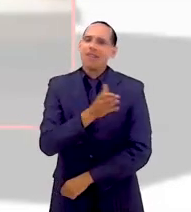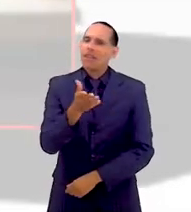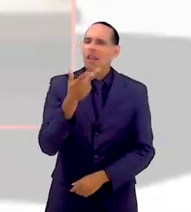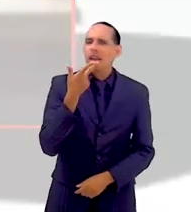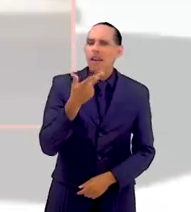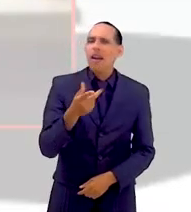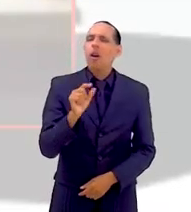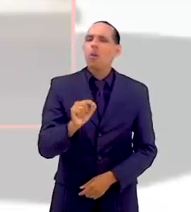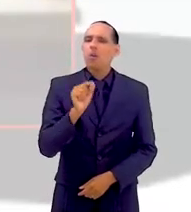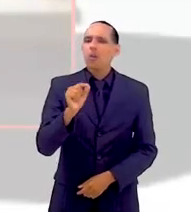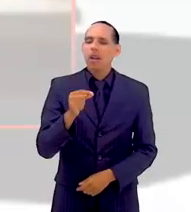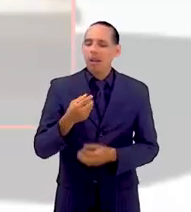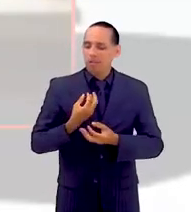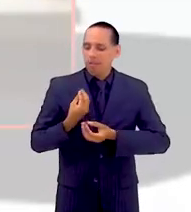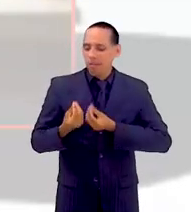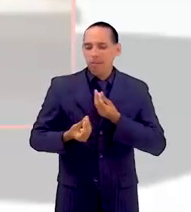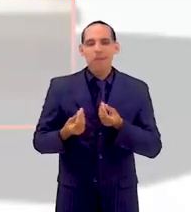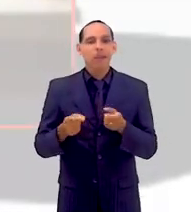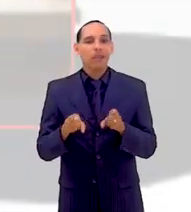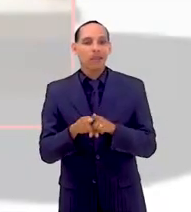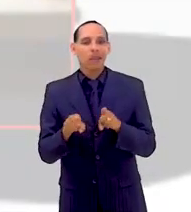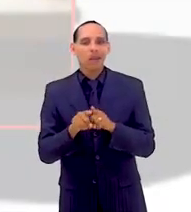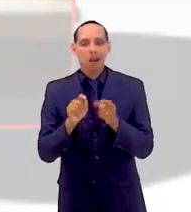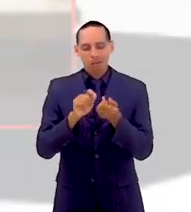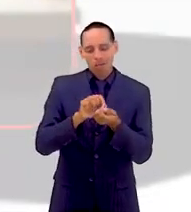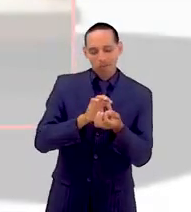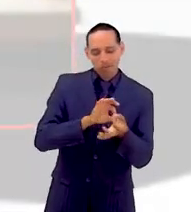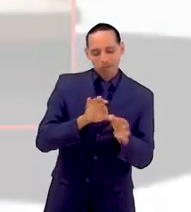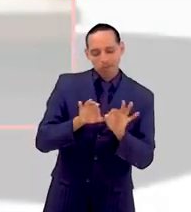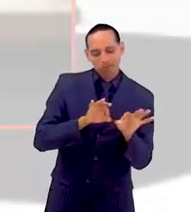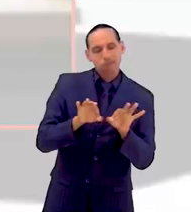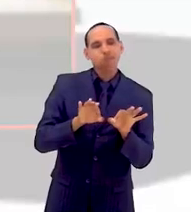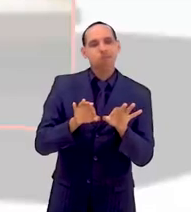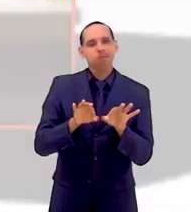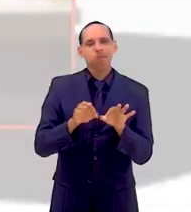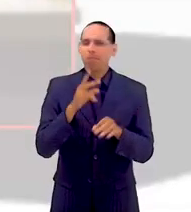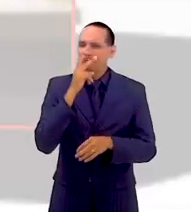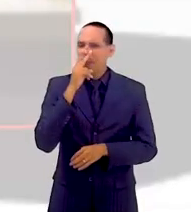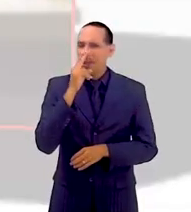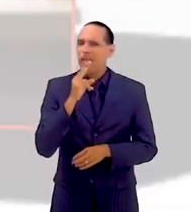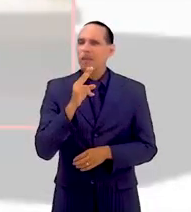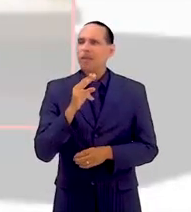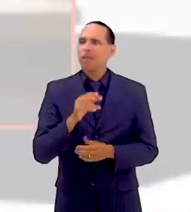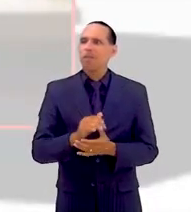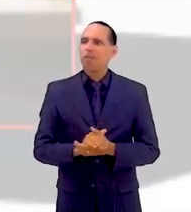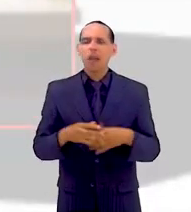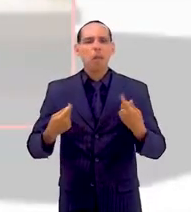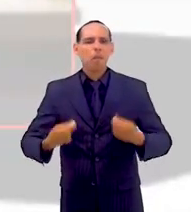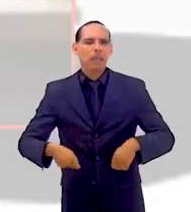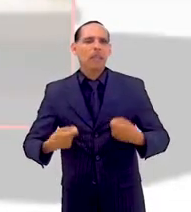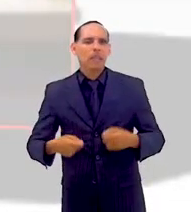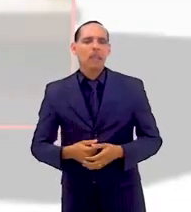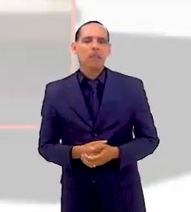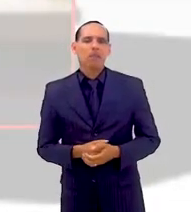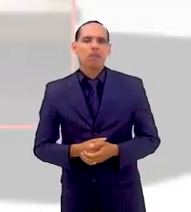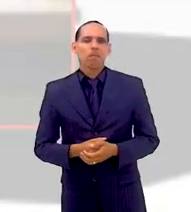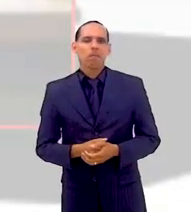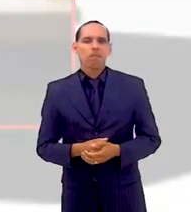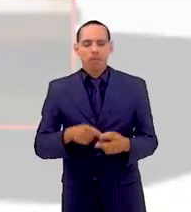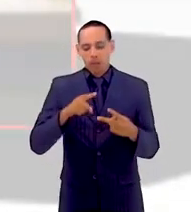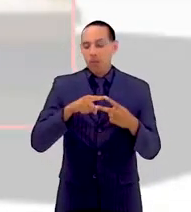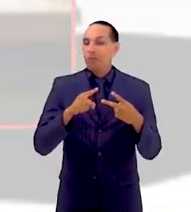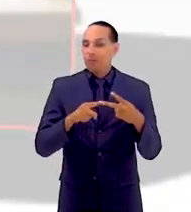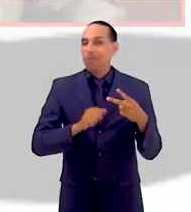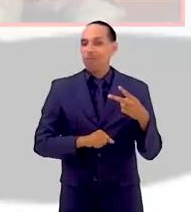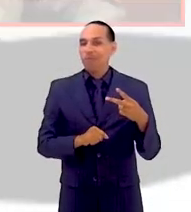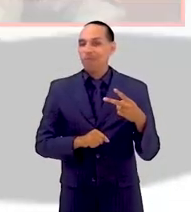Alexandre, você falou em sensibilidade e articulação, né? Me parece que vão ser necessárias tanto uma quanto a